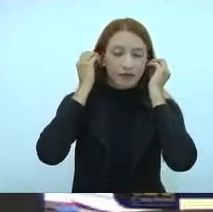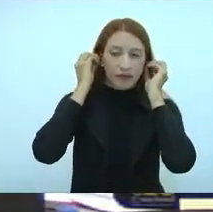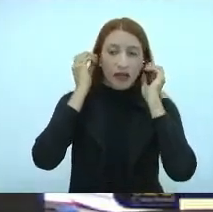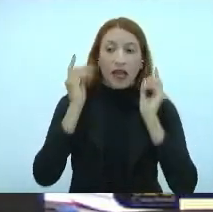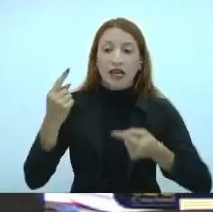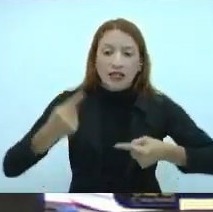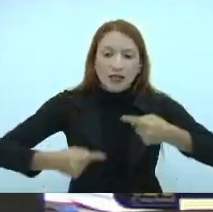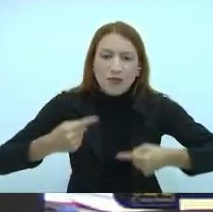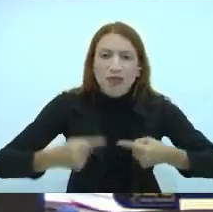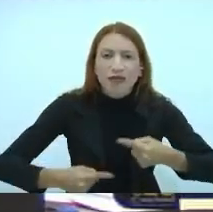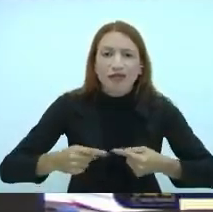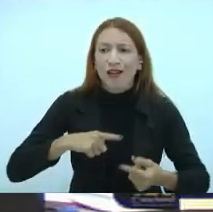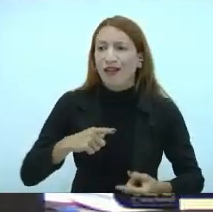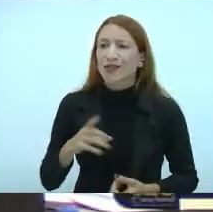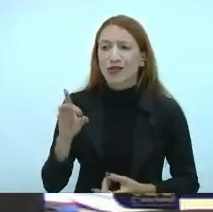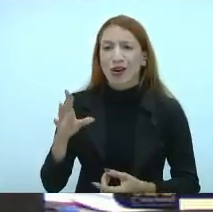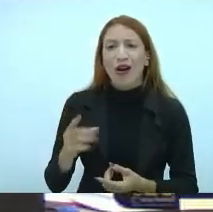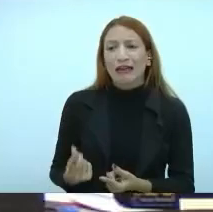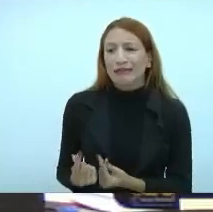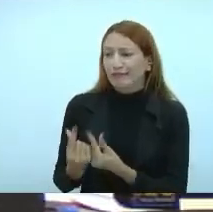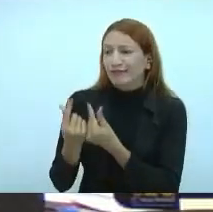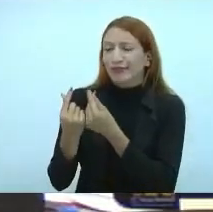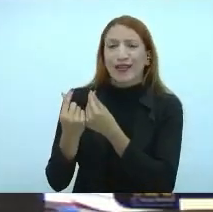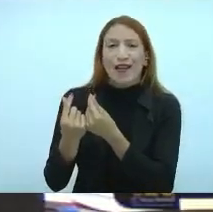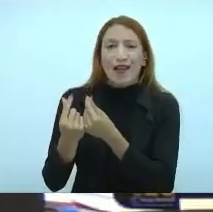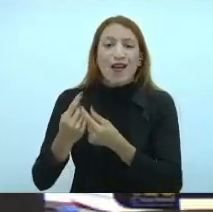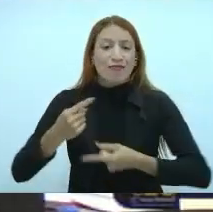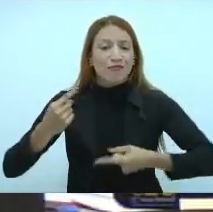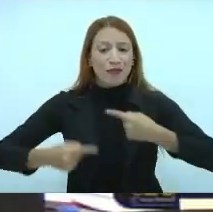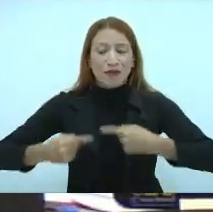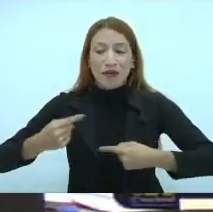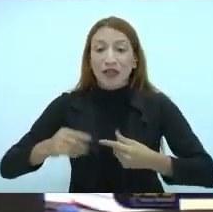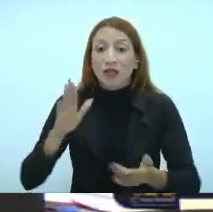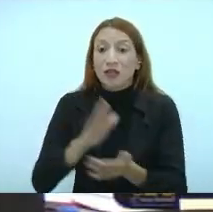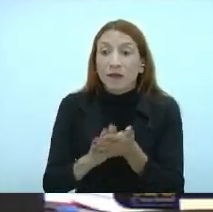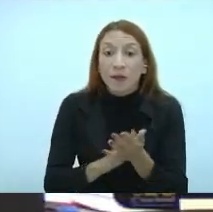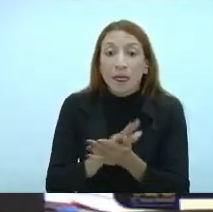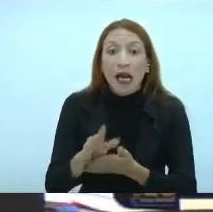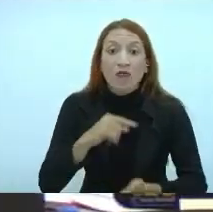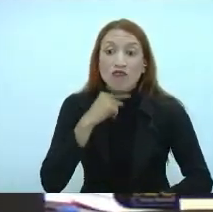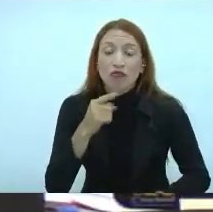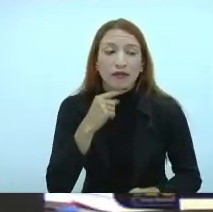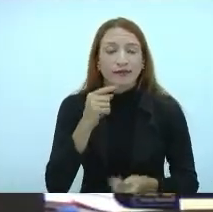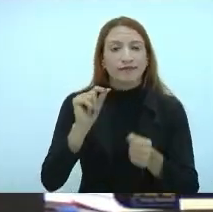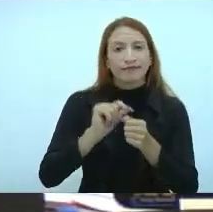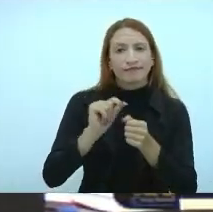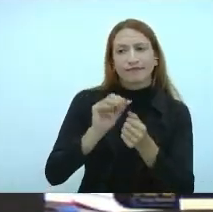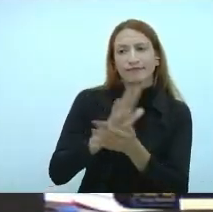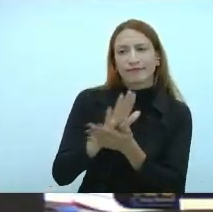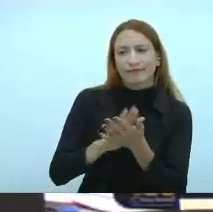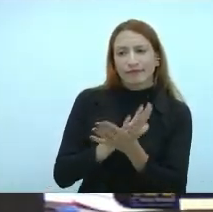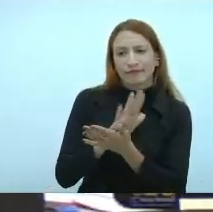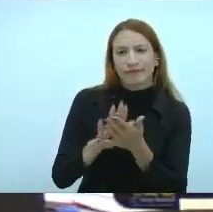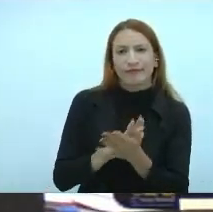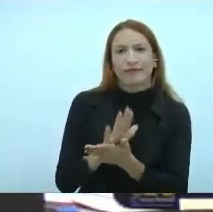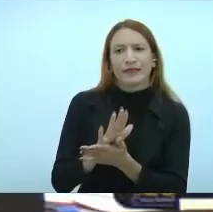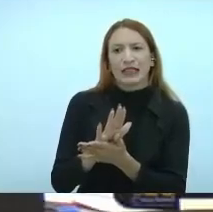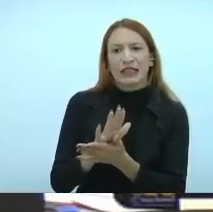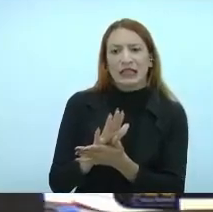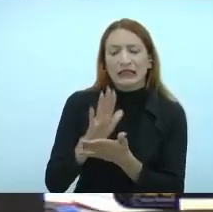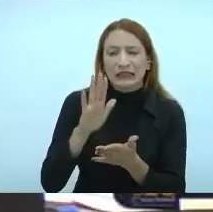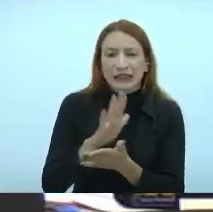políticos vivem enriquecendo a custa do não tem um prego batido no sabão o que eu já fiz não sendo